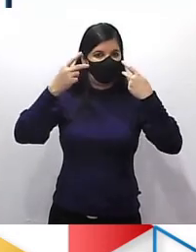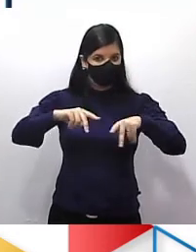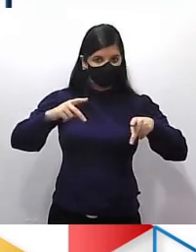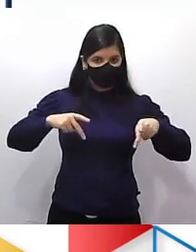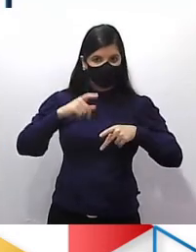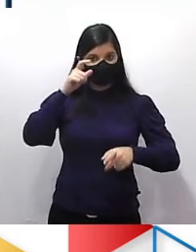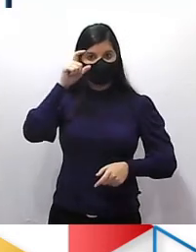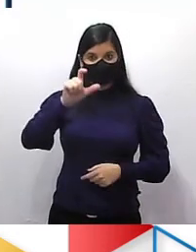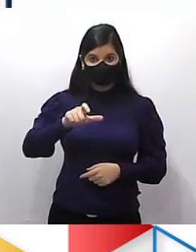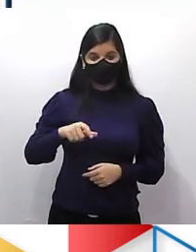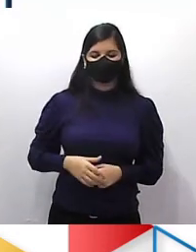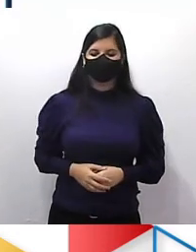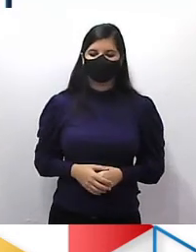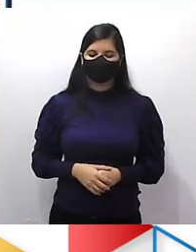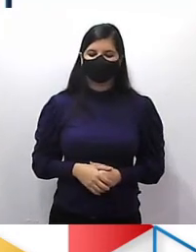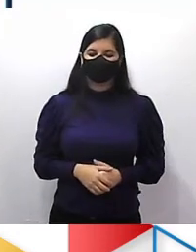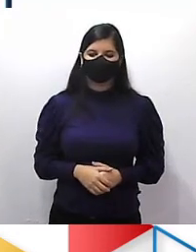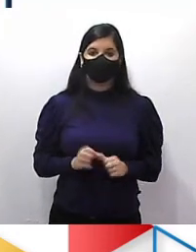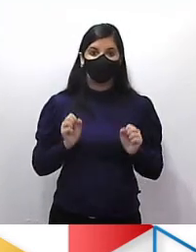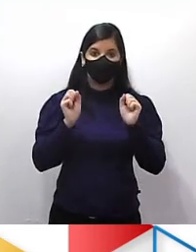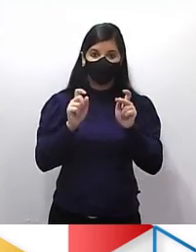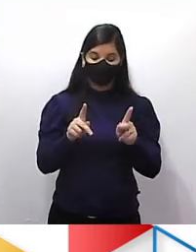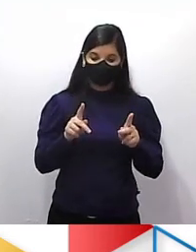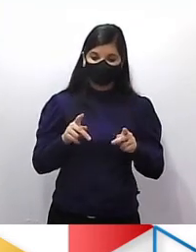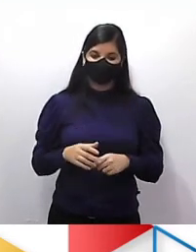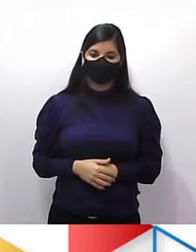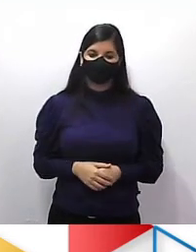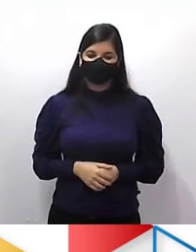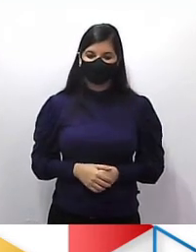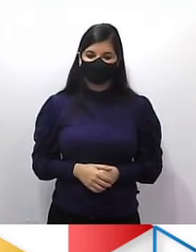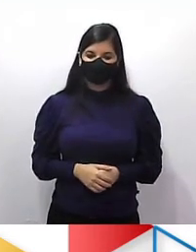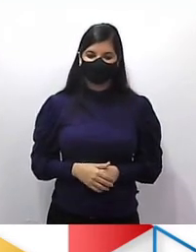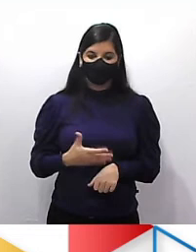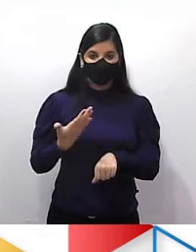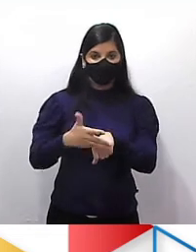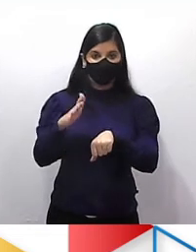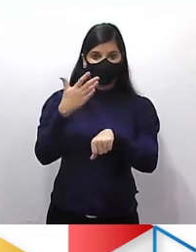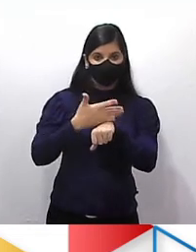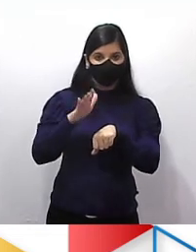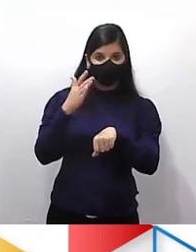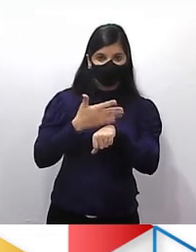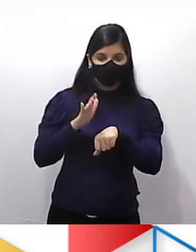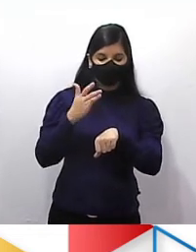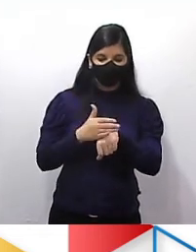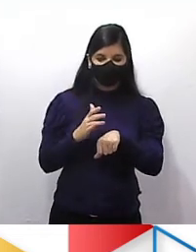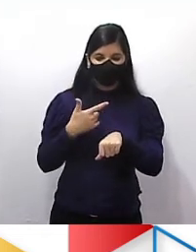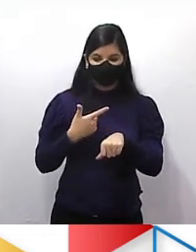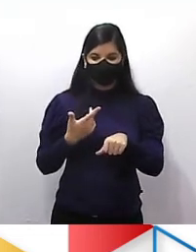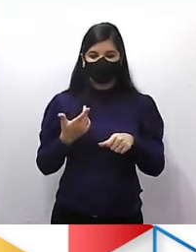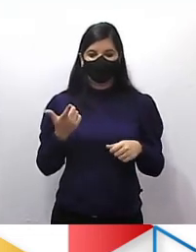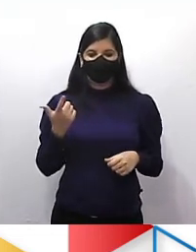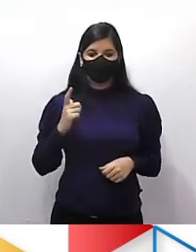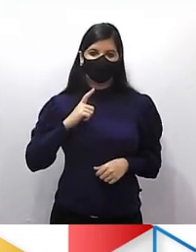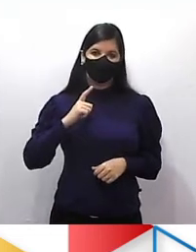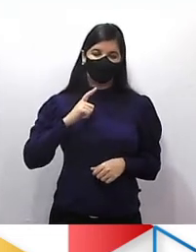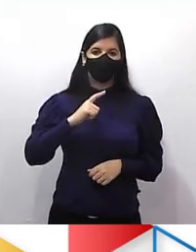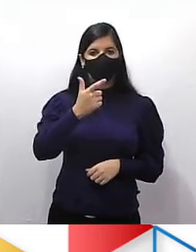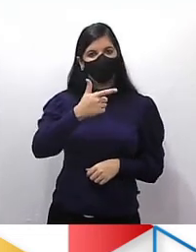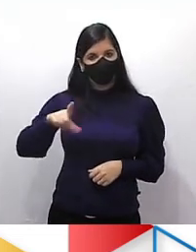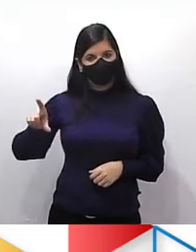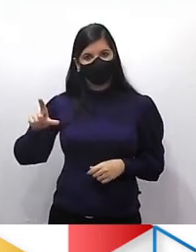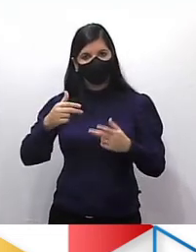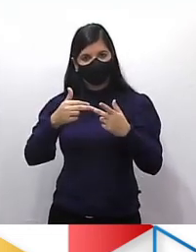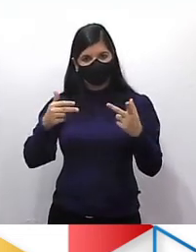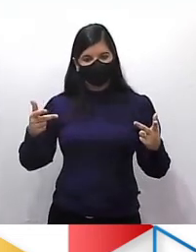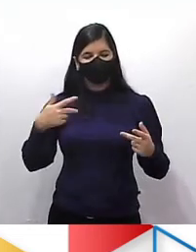suas intenções, ok? Here we go. Agora, dentro dessa prática, tem um outro ponto que